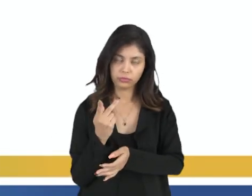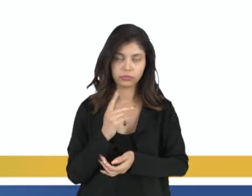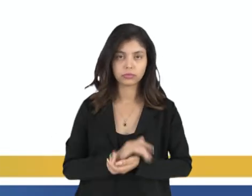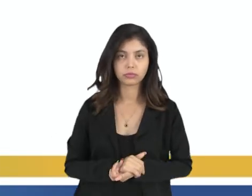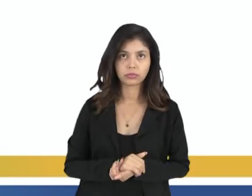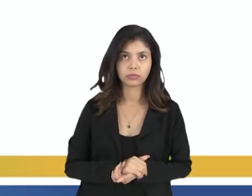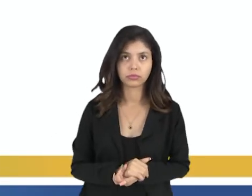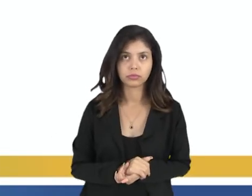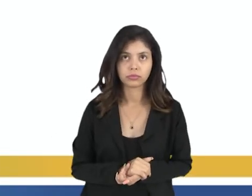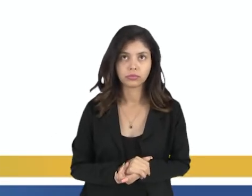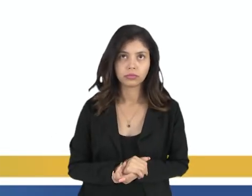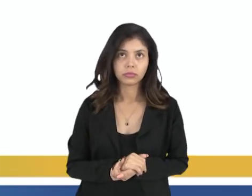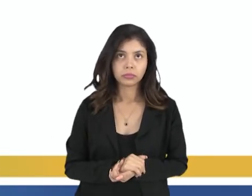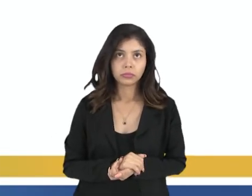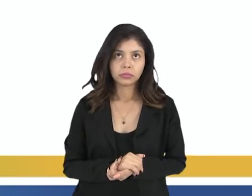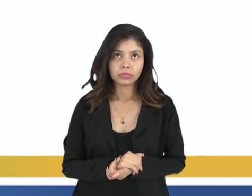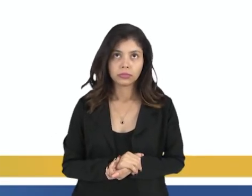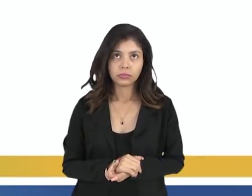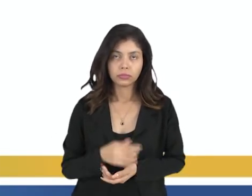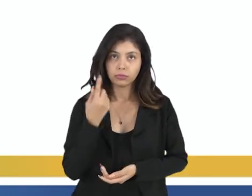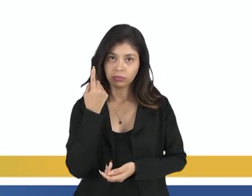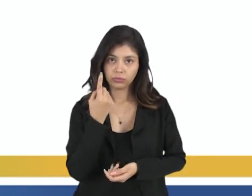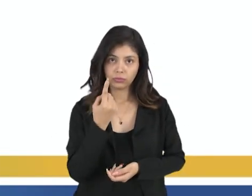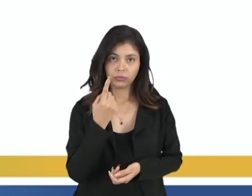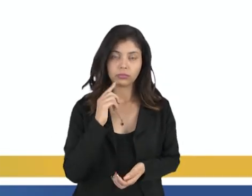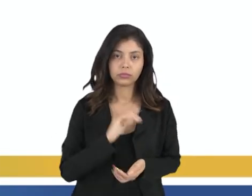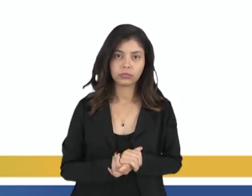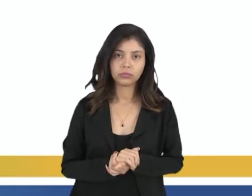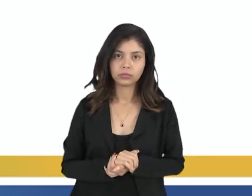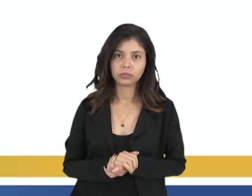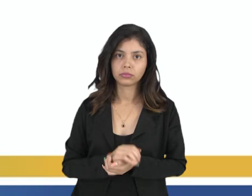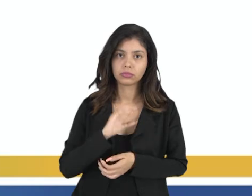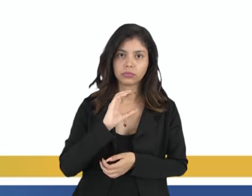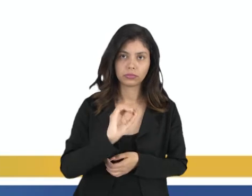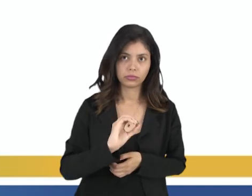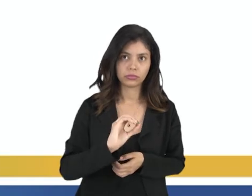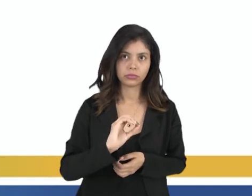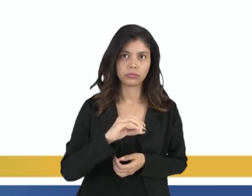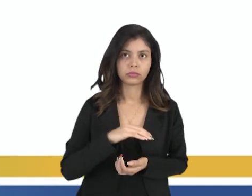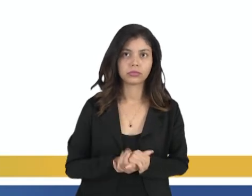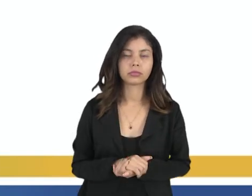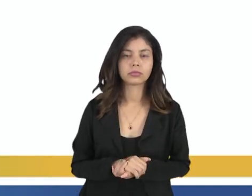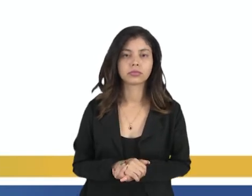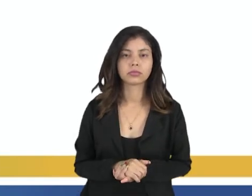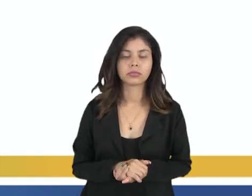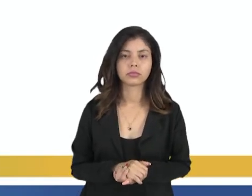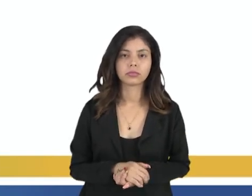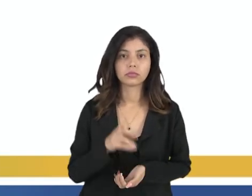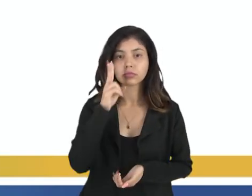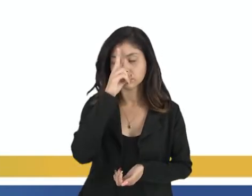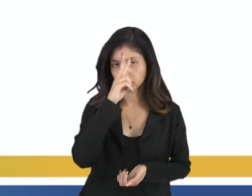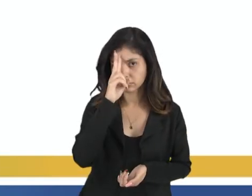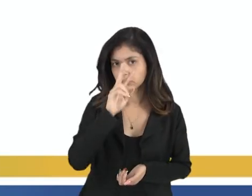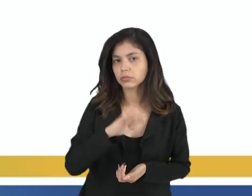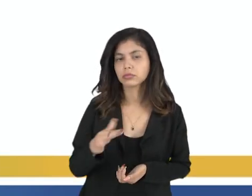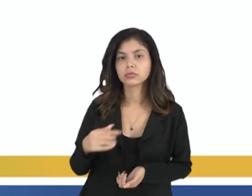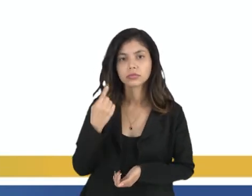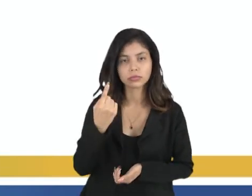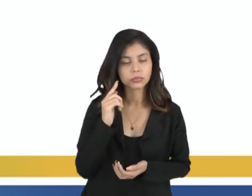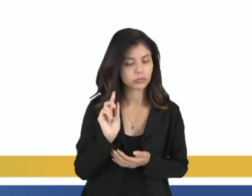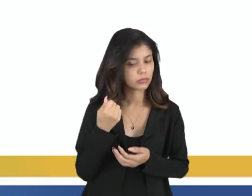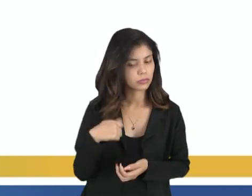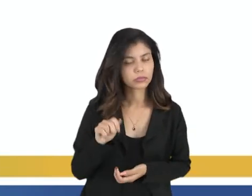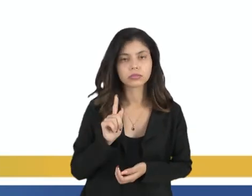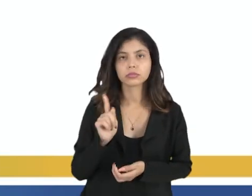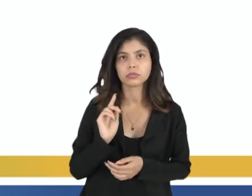ó, 2 átomos de hidrogênio e 1 átomo de oxigênio, tá aqui, ó. Lembrando que quando é 1, não precisa colocar,